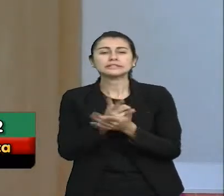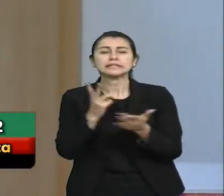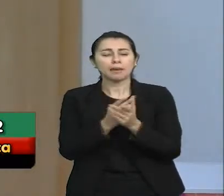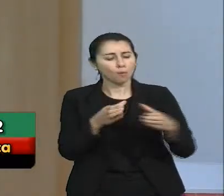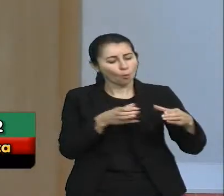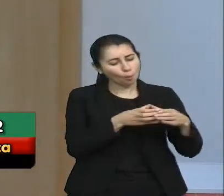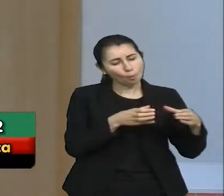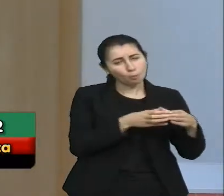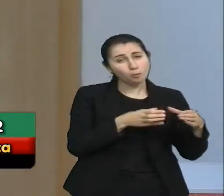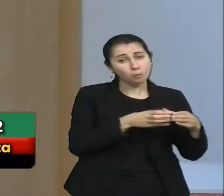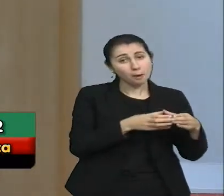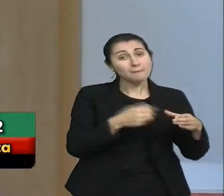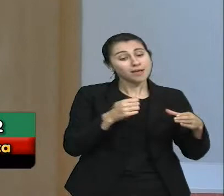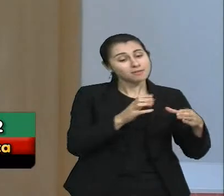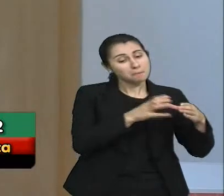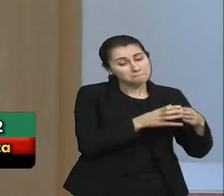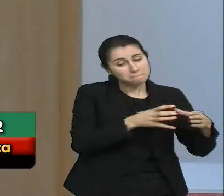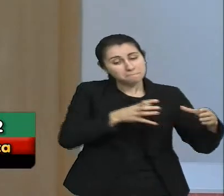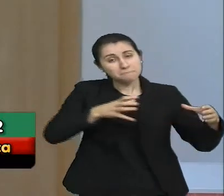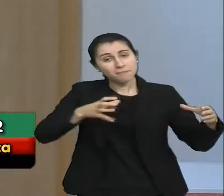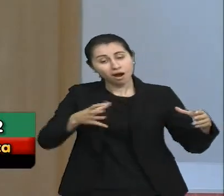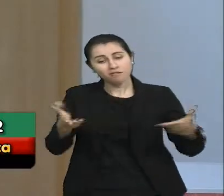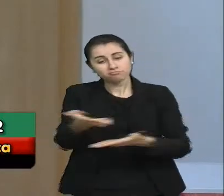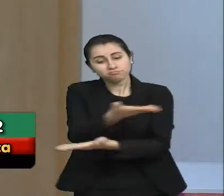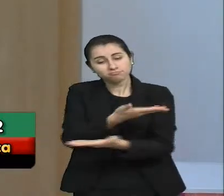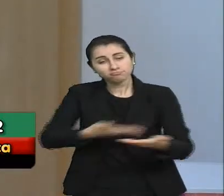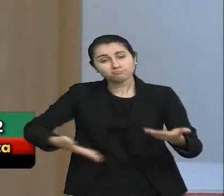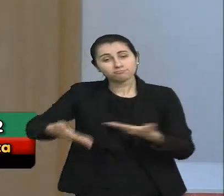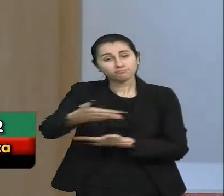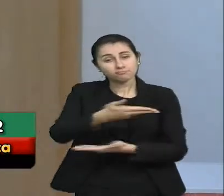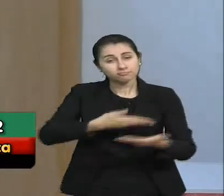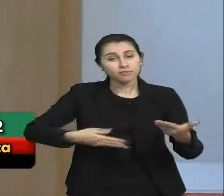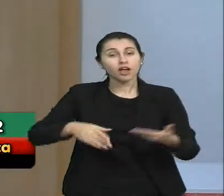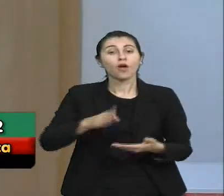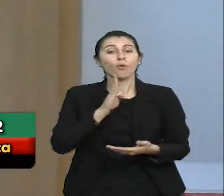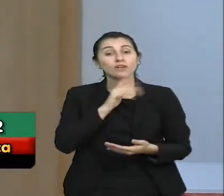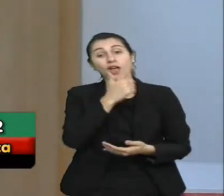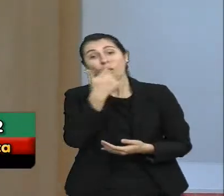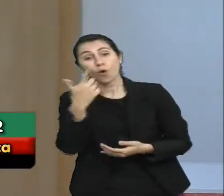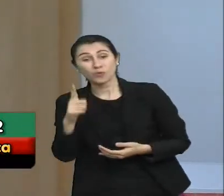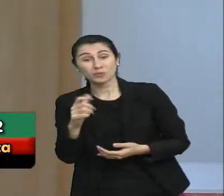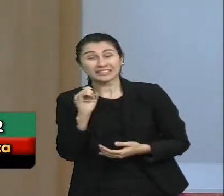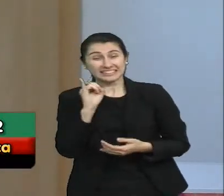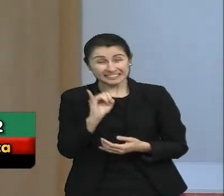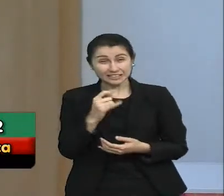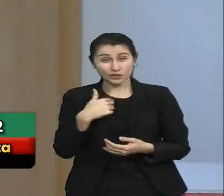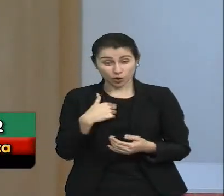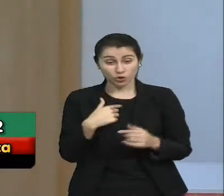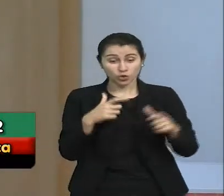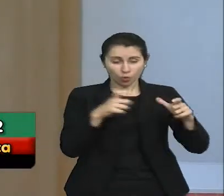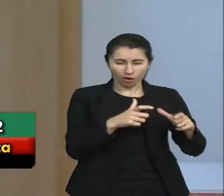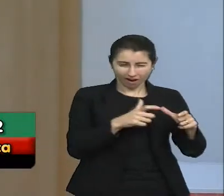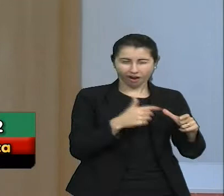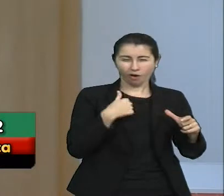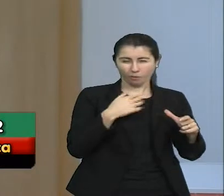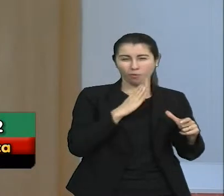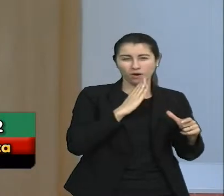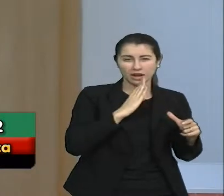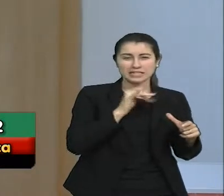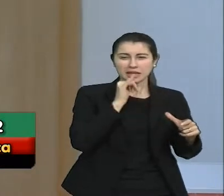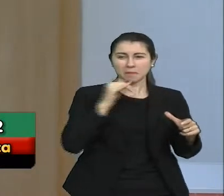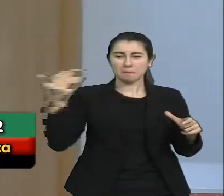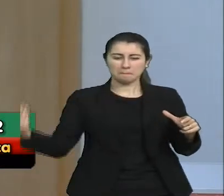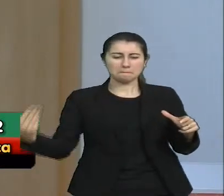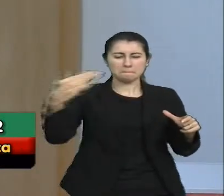temos que abranger, nós temos que dar as mãos, porque quando nossa casa for atacada, como o do meu amigo